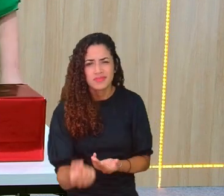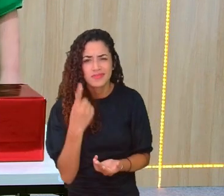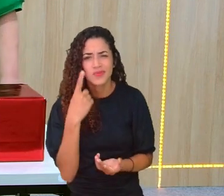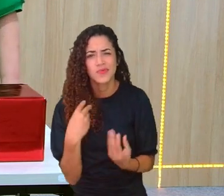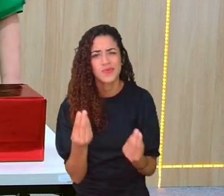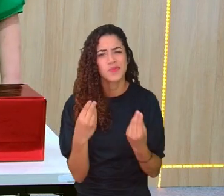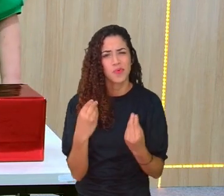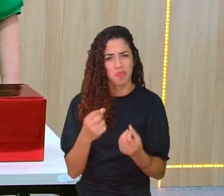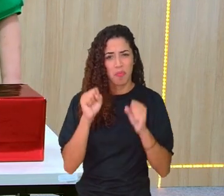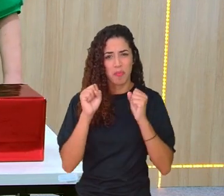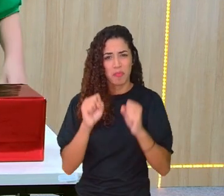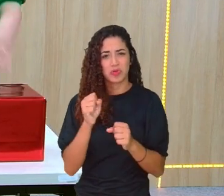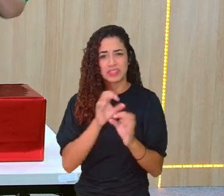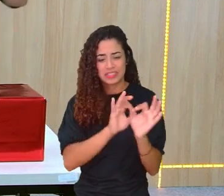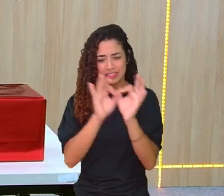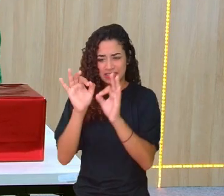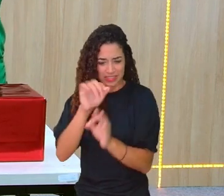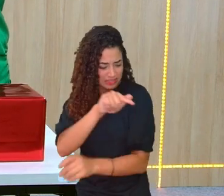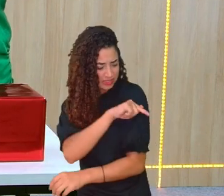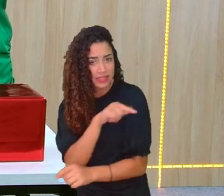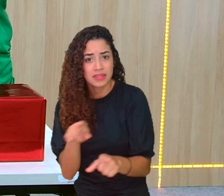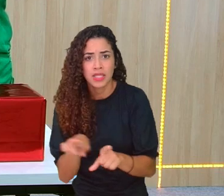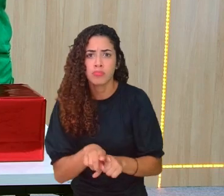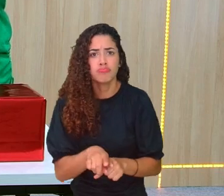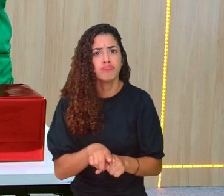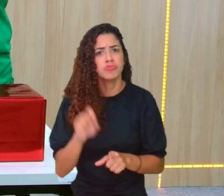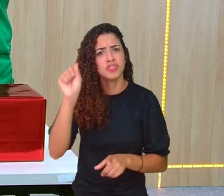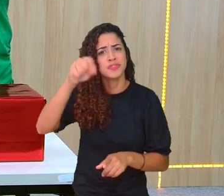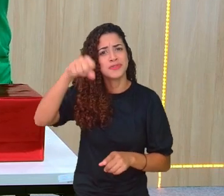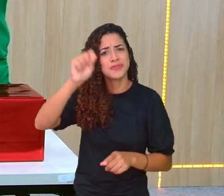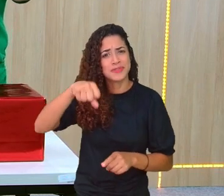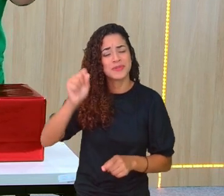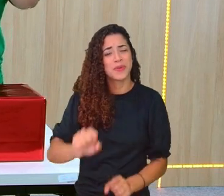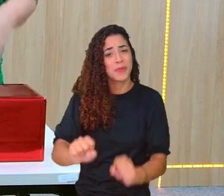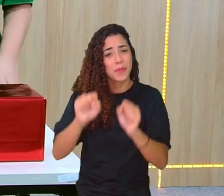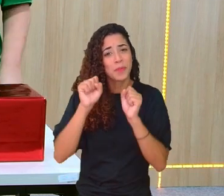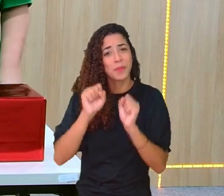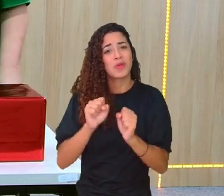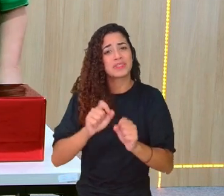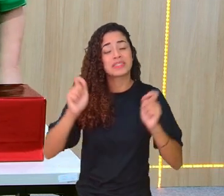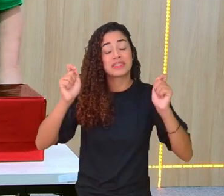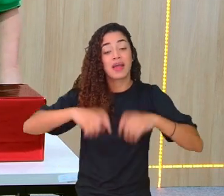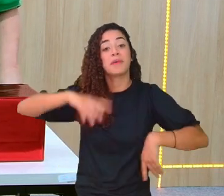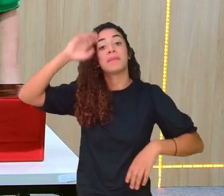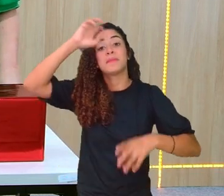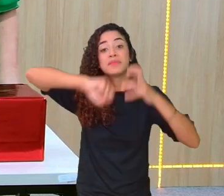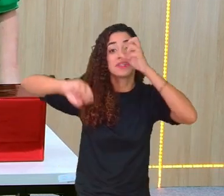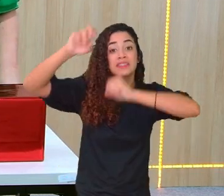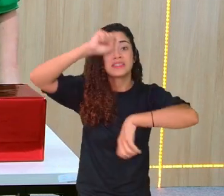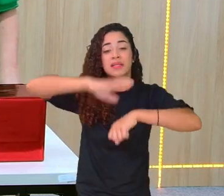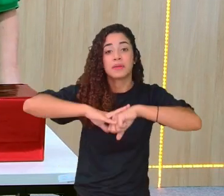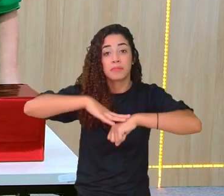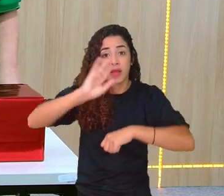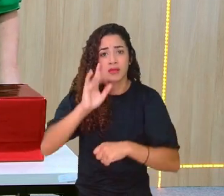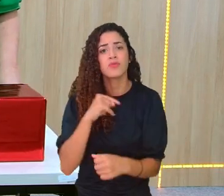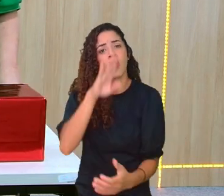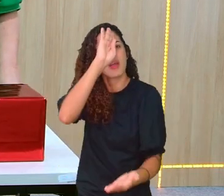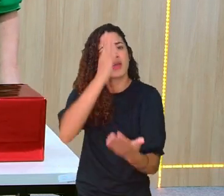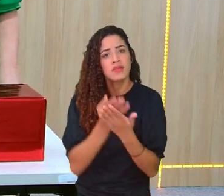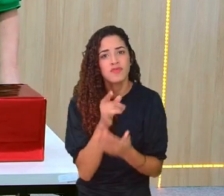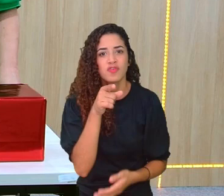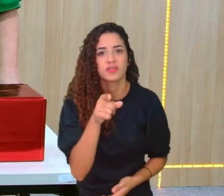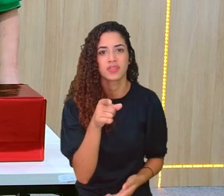aula do sétimo? Vai, gente. A gente aprende sempre aprofundando um pouco mais. E eu já disse, eu acredito em você, eu confio em